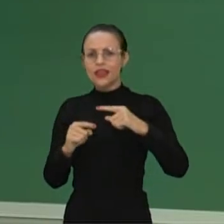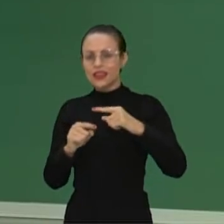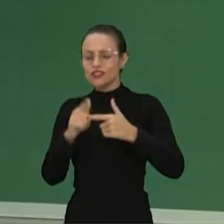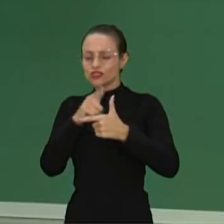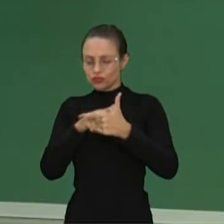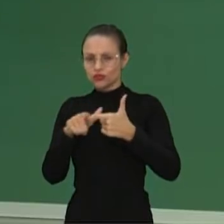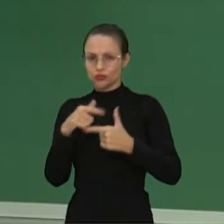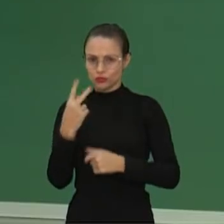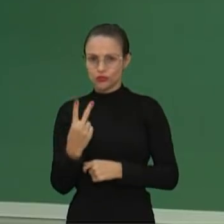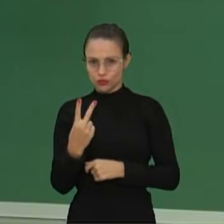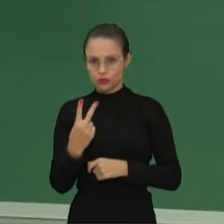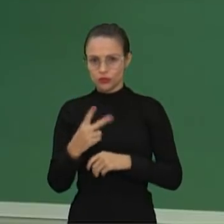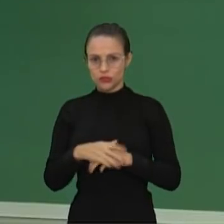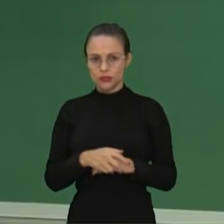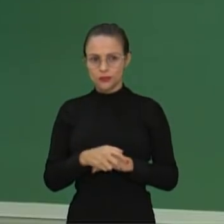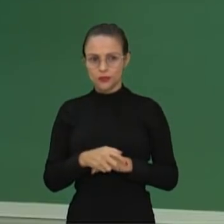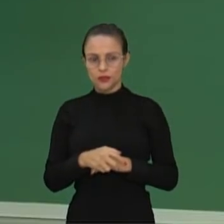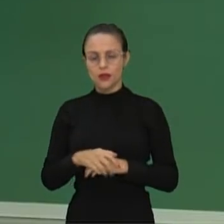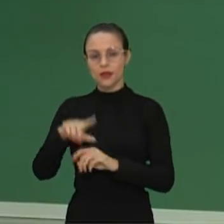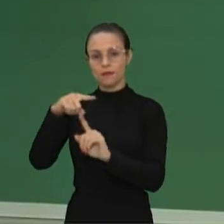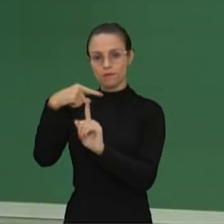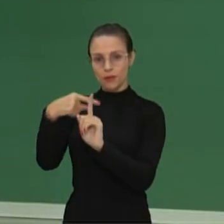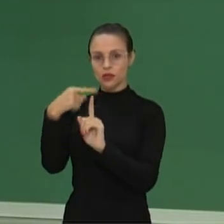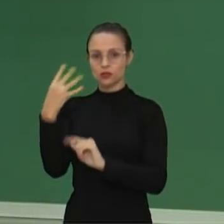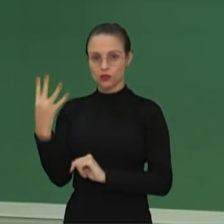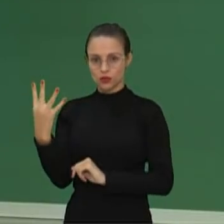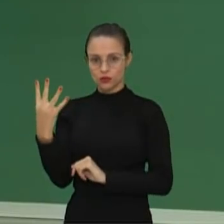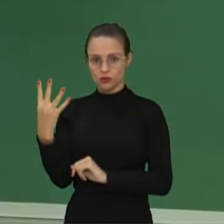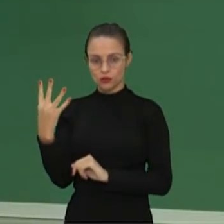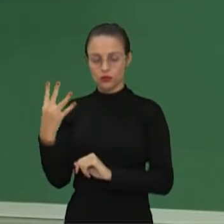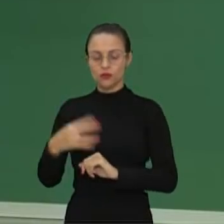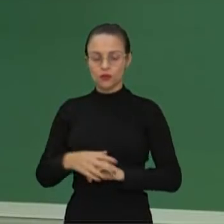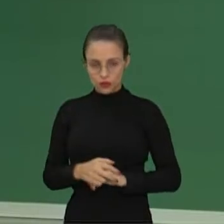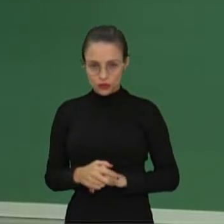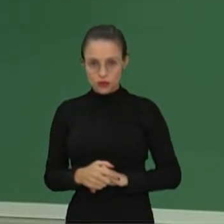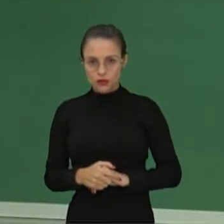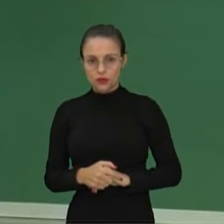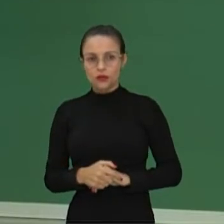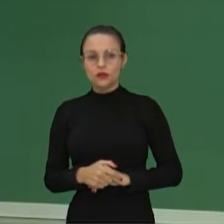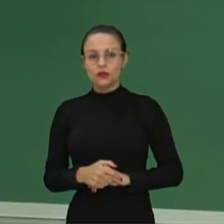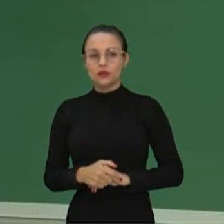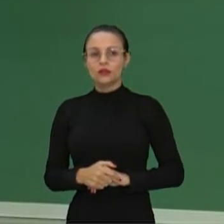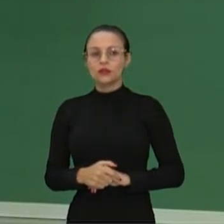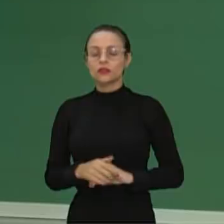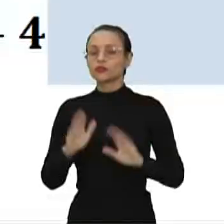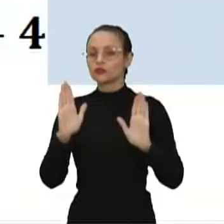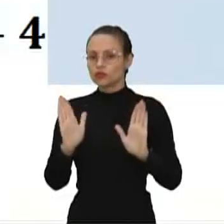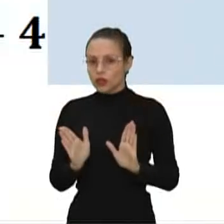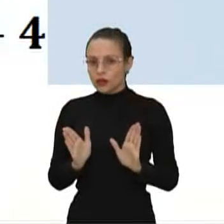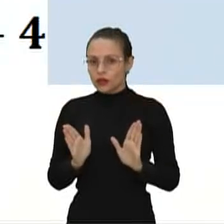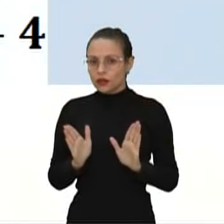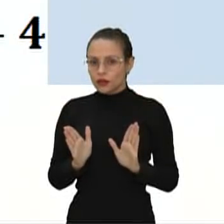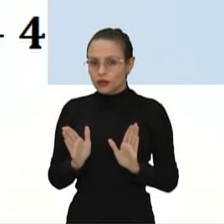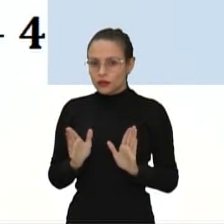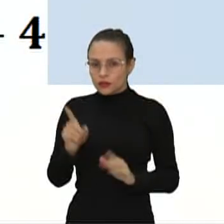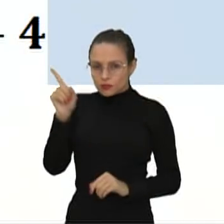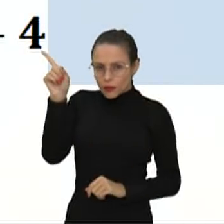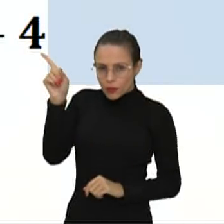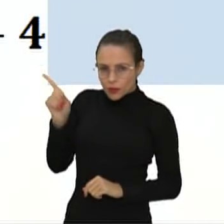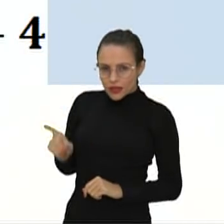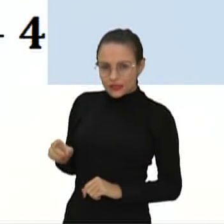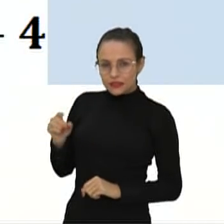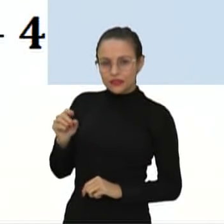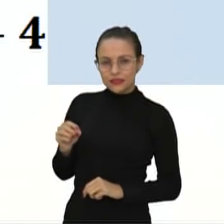por 2, mais 4 pessoas, certo? Então, a gente já tem as 3